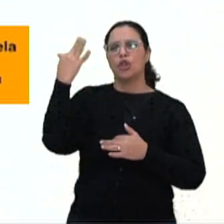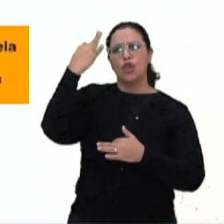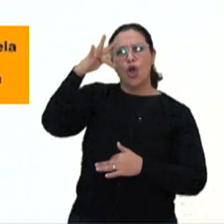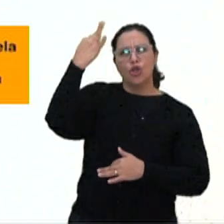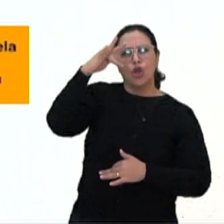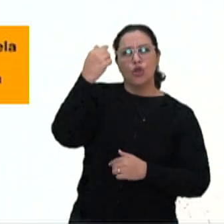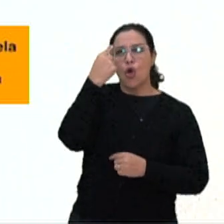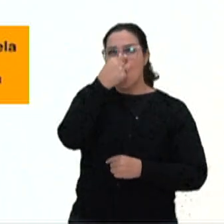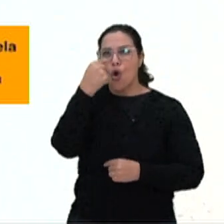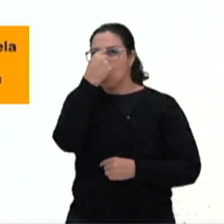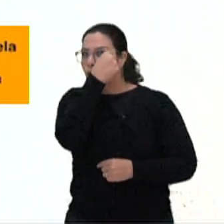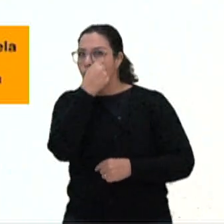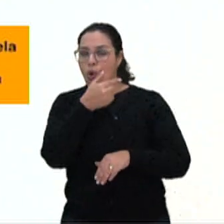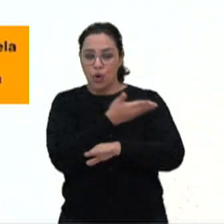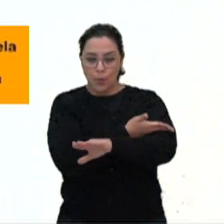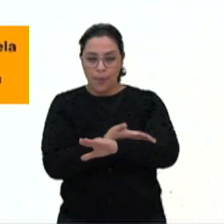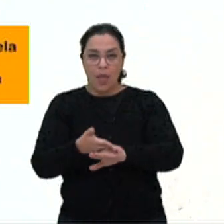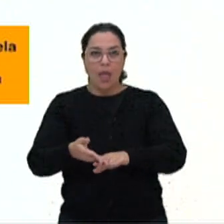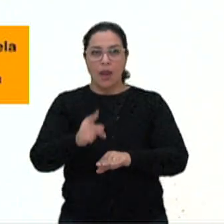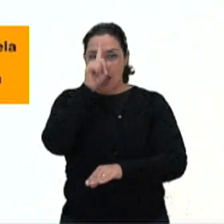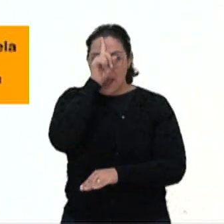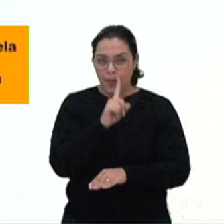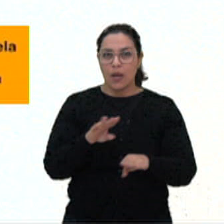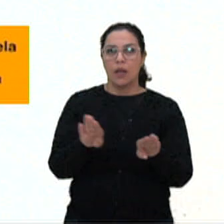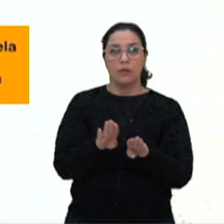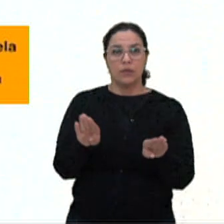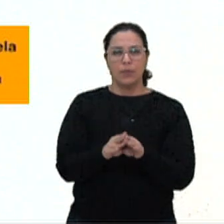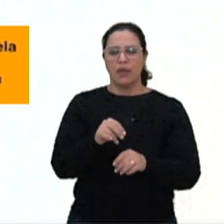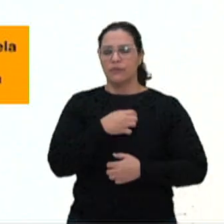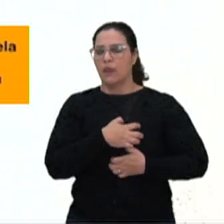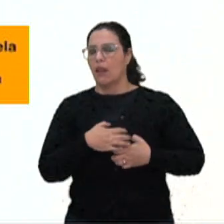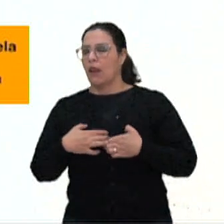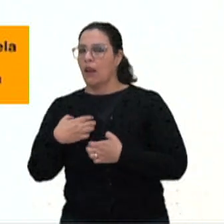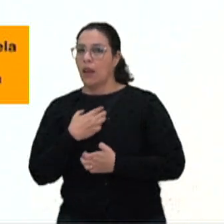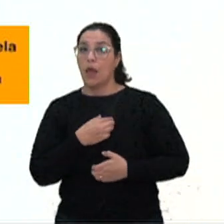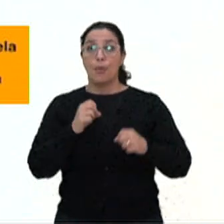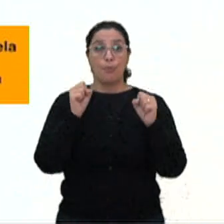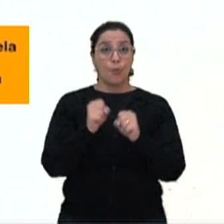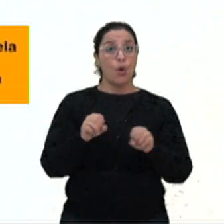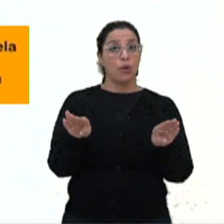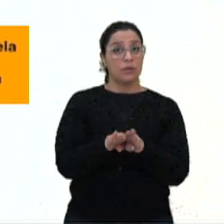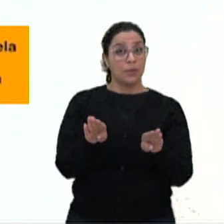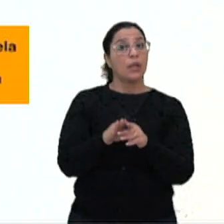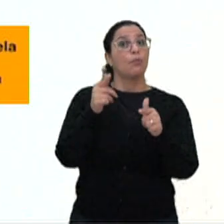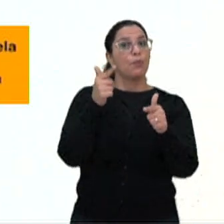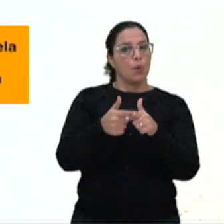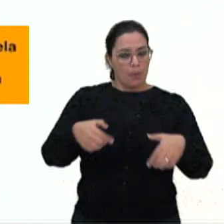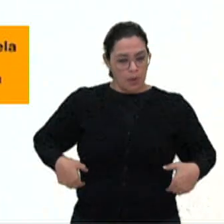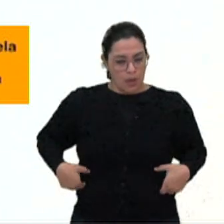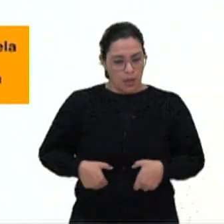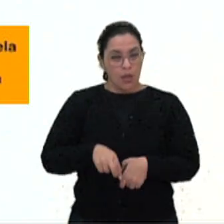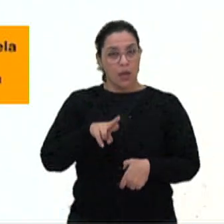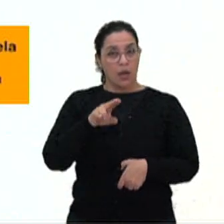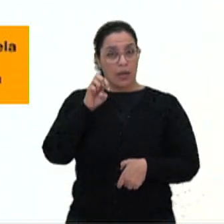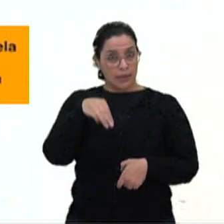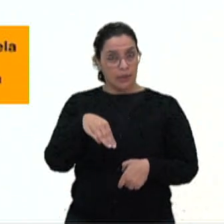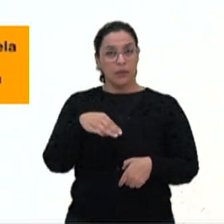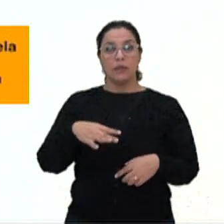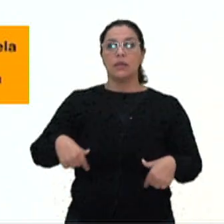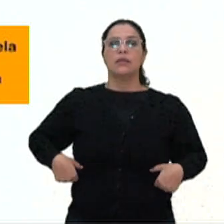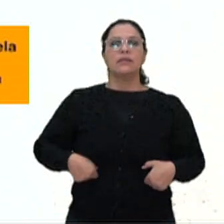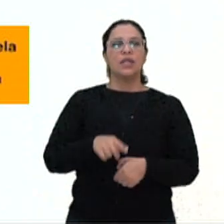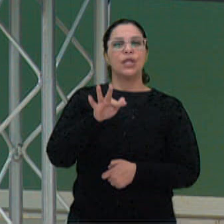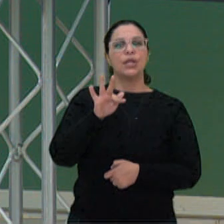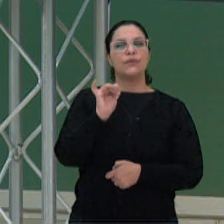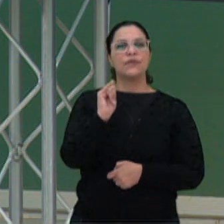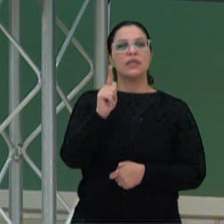cabeça, olhos e pele amarelado, náusea e ainda está dizendo aqui que pode ter comprometimento do rim e do fígado. E isso pode